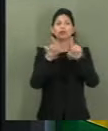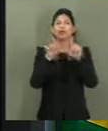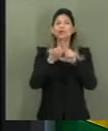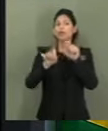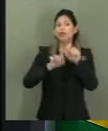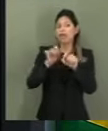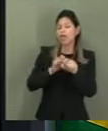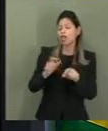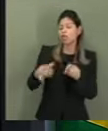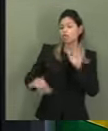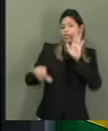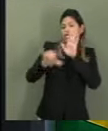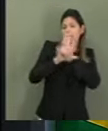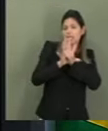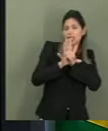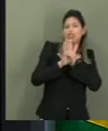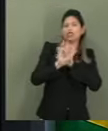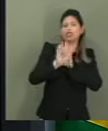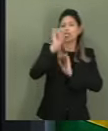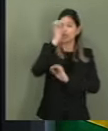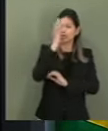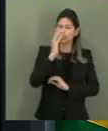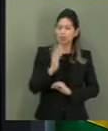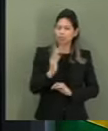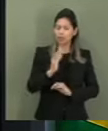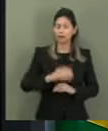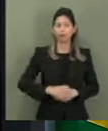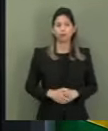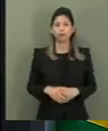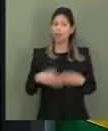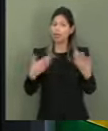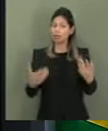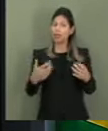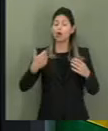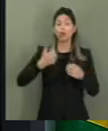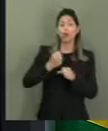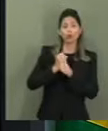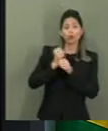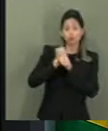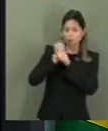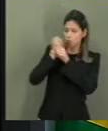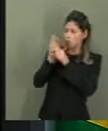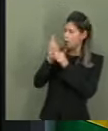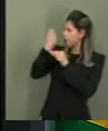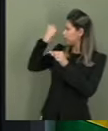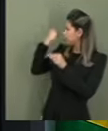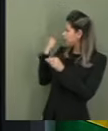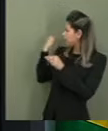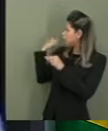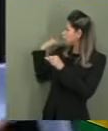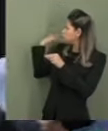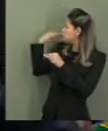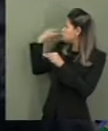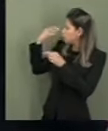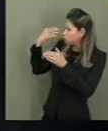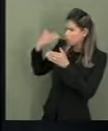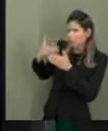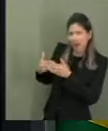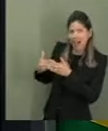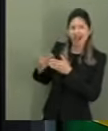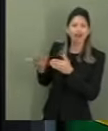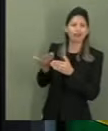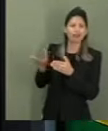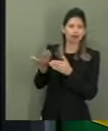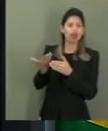nacional. Trazendo do passado silenciado a sonoridade vivida para o presente. Nas